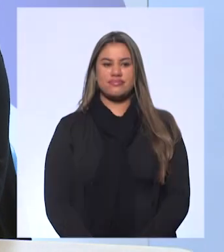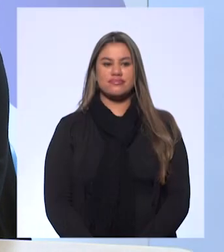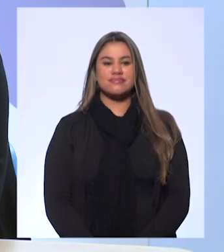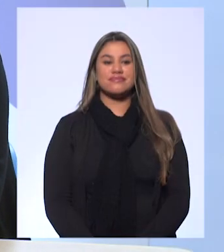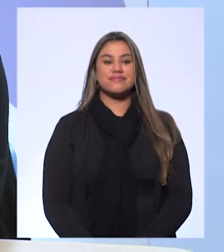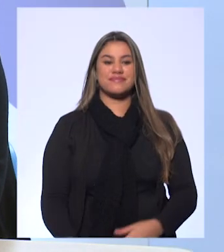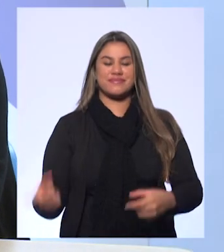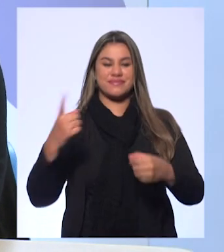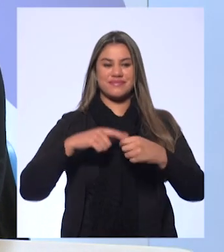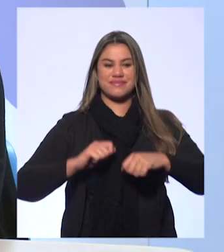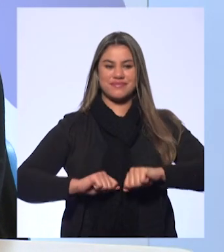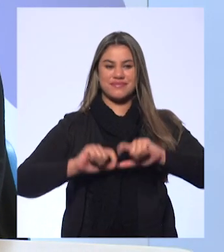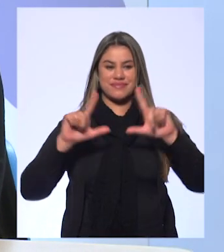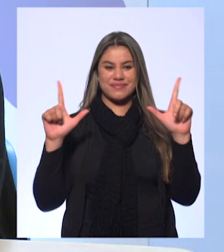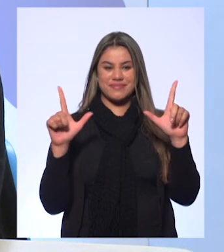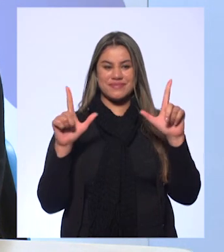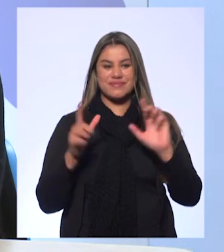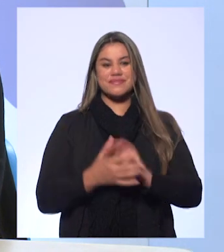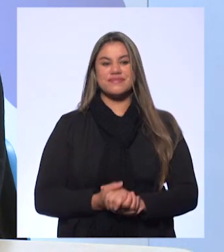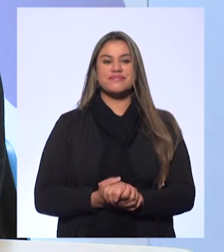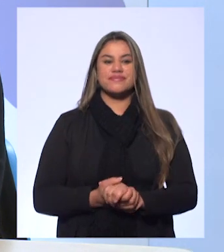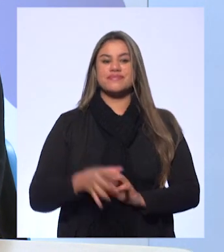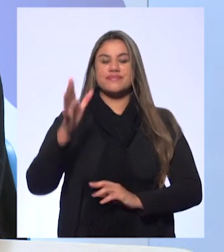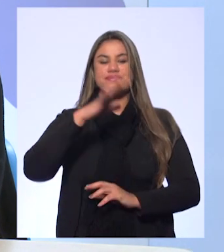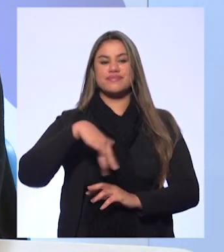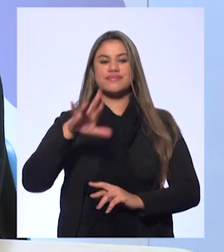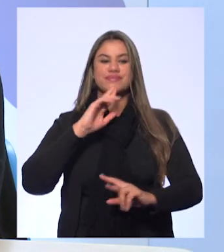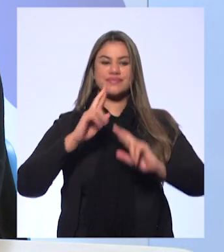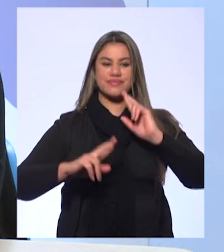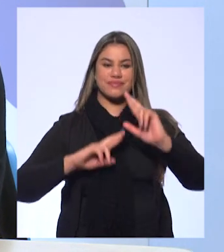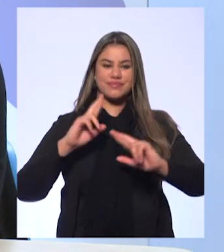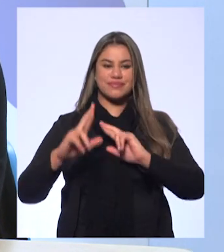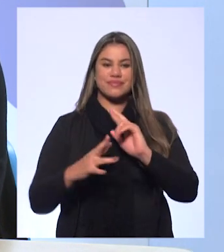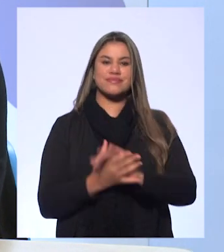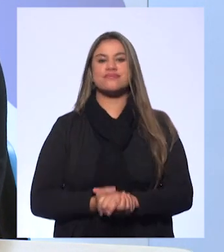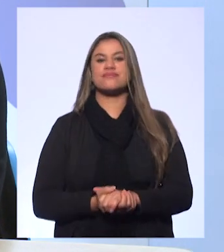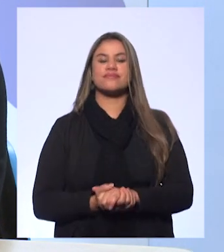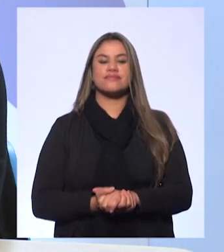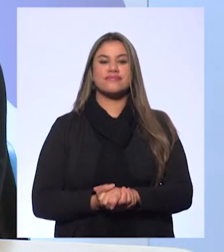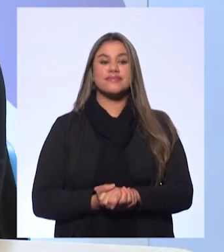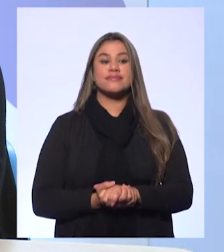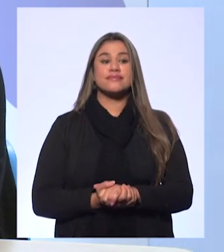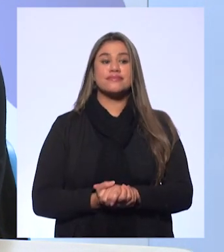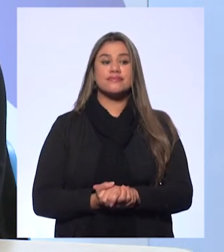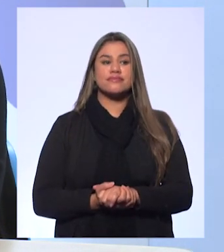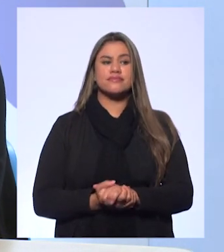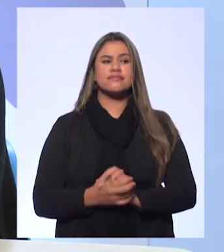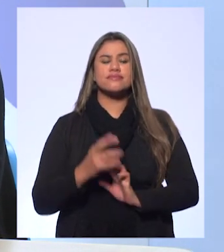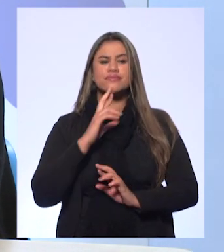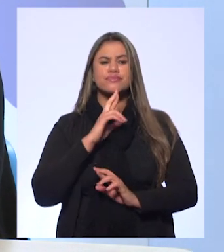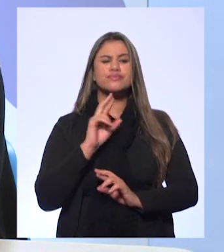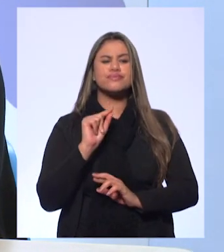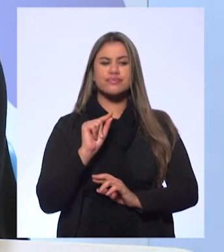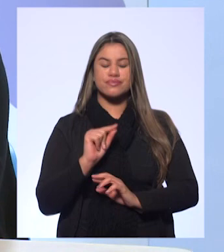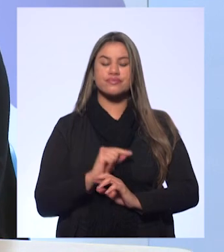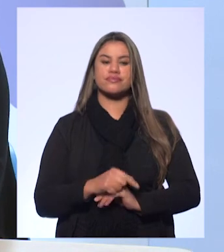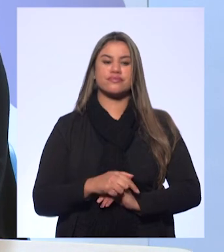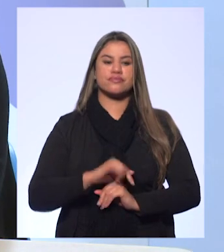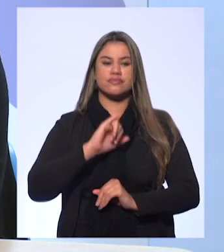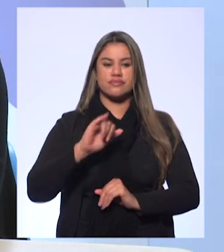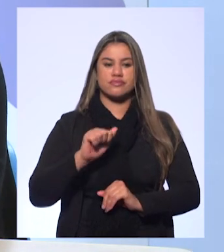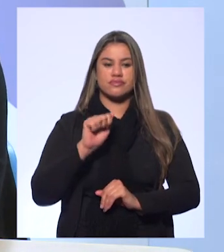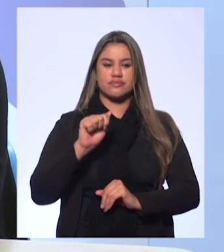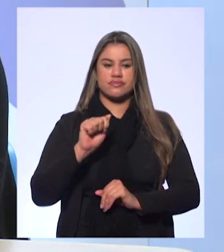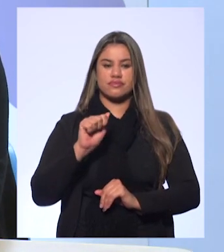Voltando aqui de mais um chat, o pessoal participando aqui, Simone, e tivemos algumas respostas. Vamos lá. A Jaqueline